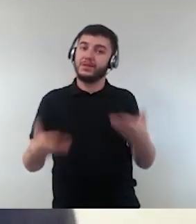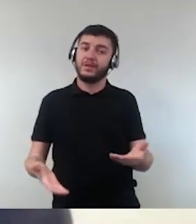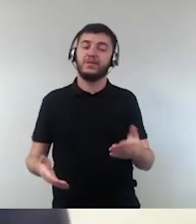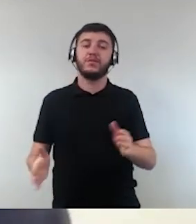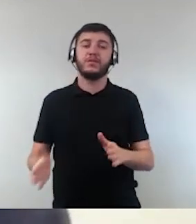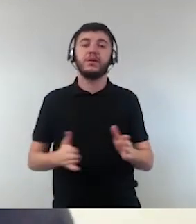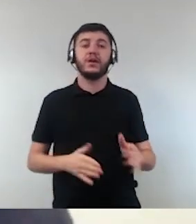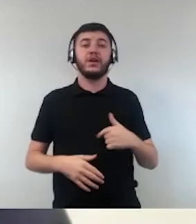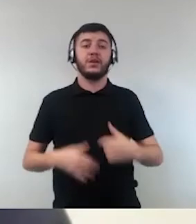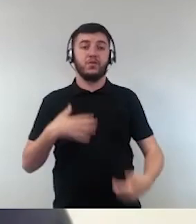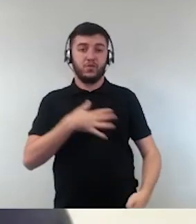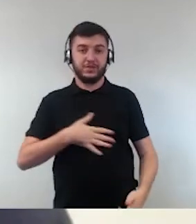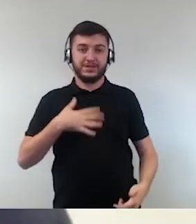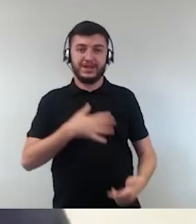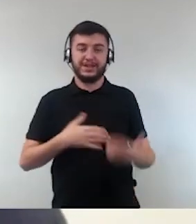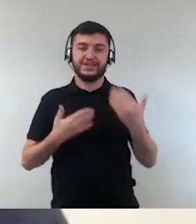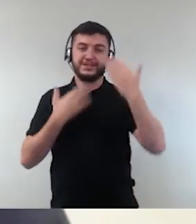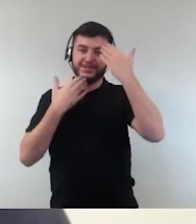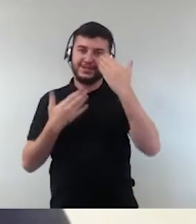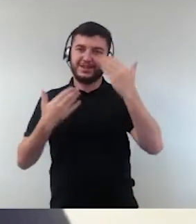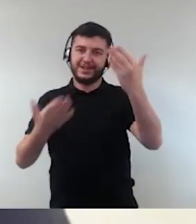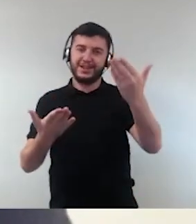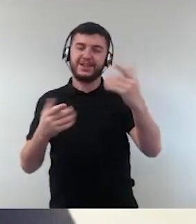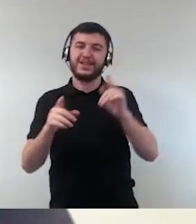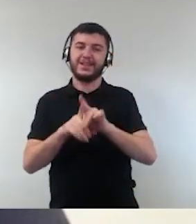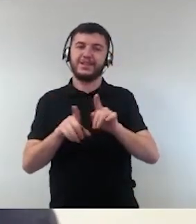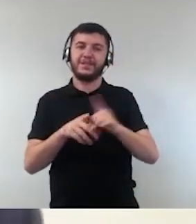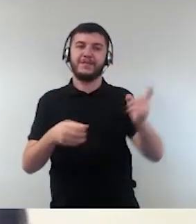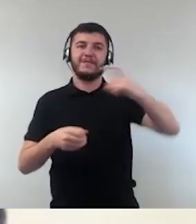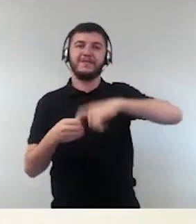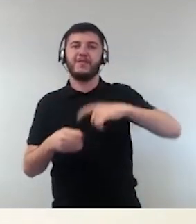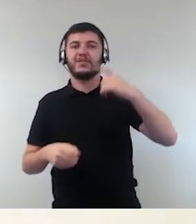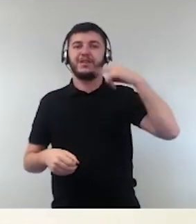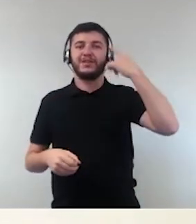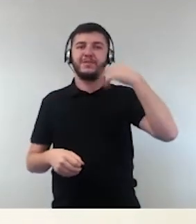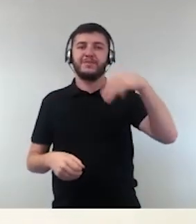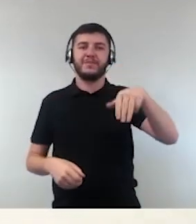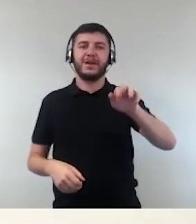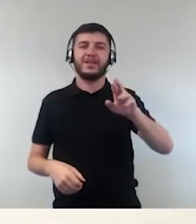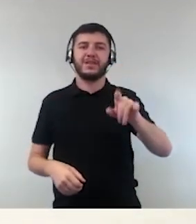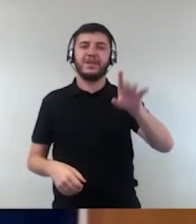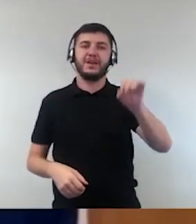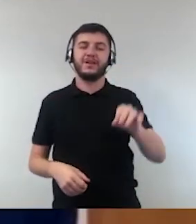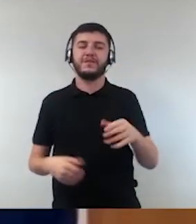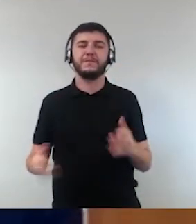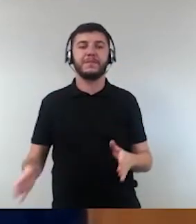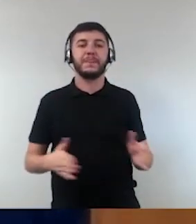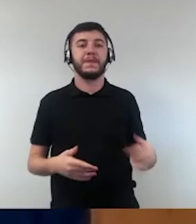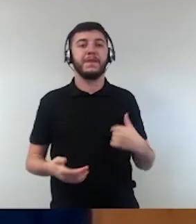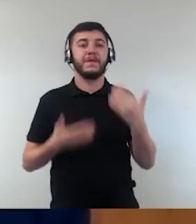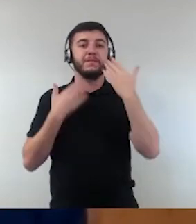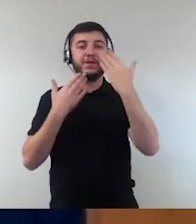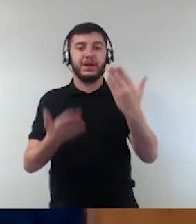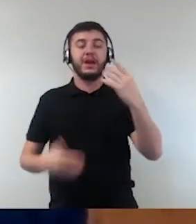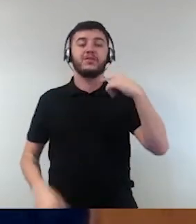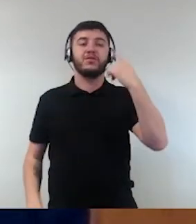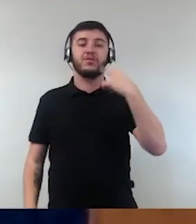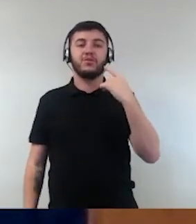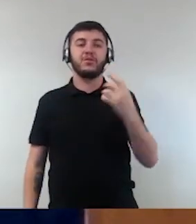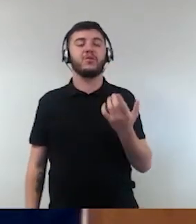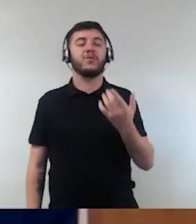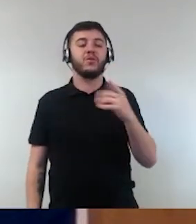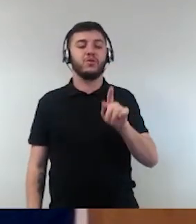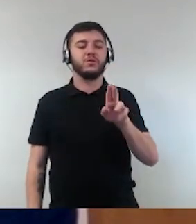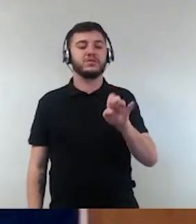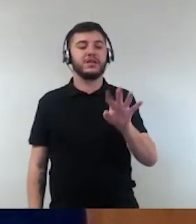gostaria de, mais uma vez, agradecer e devolver a palavra para o Marcelo. Muito obrigado. Obrigado, doutor Gustavo. Doutor Yuri, por favor, suas